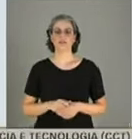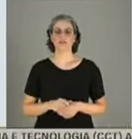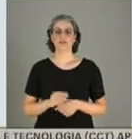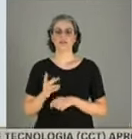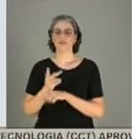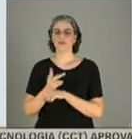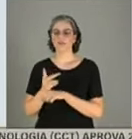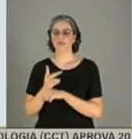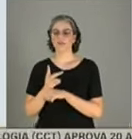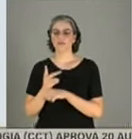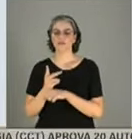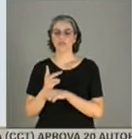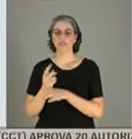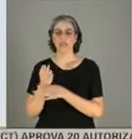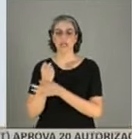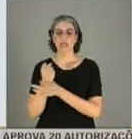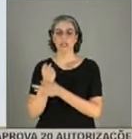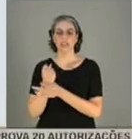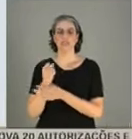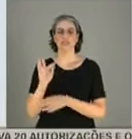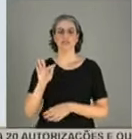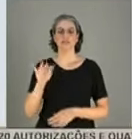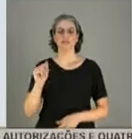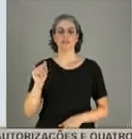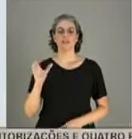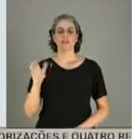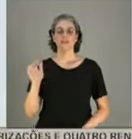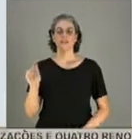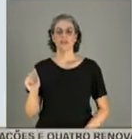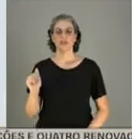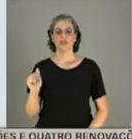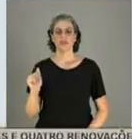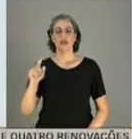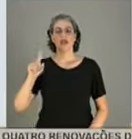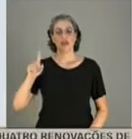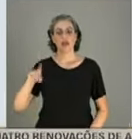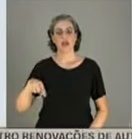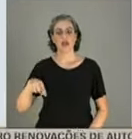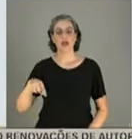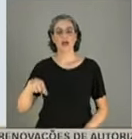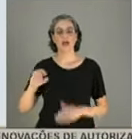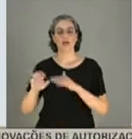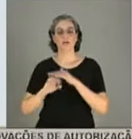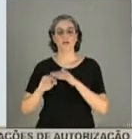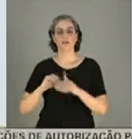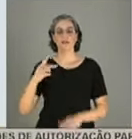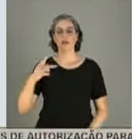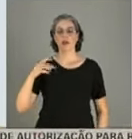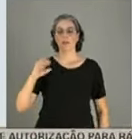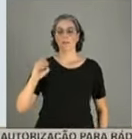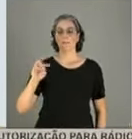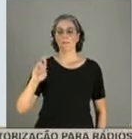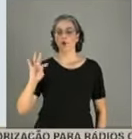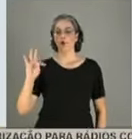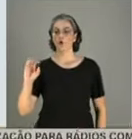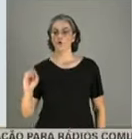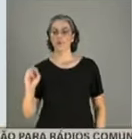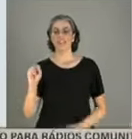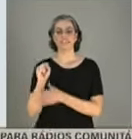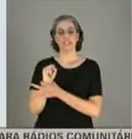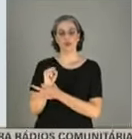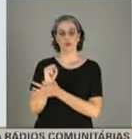Quem garante a fiança do apartamento é a Porto Seguro Seguradora.